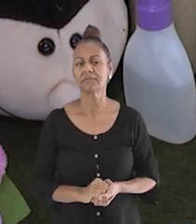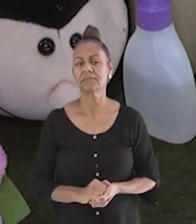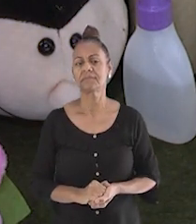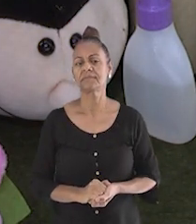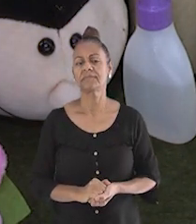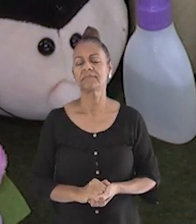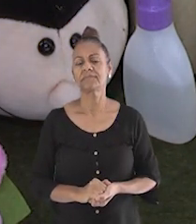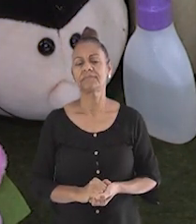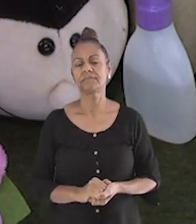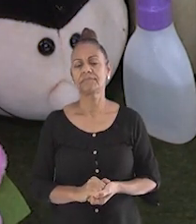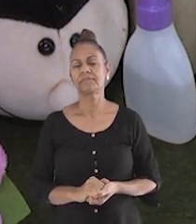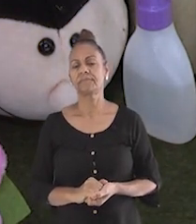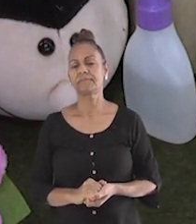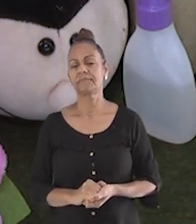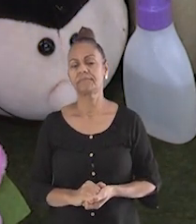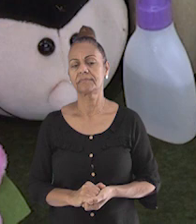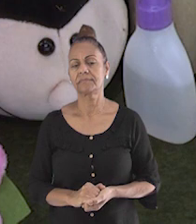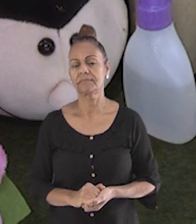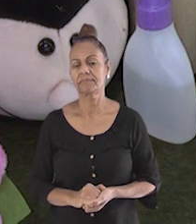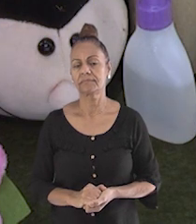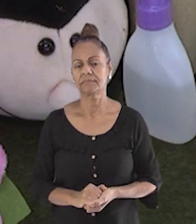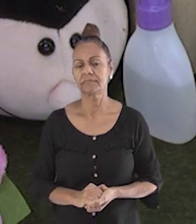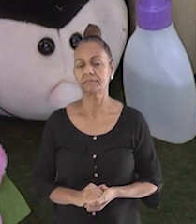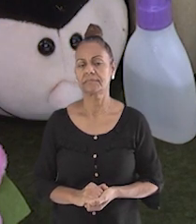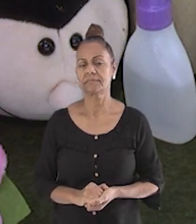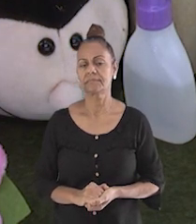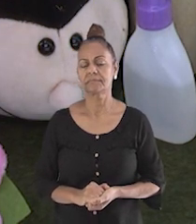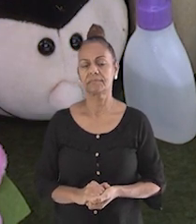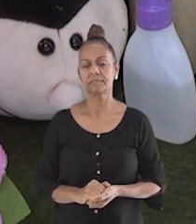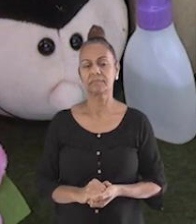recortar a asa da borboleta.